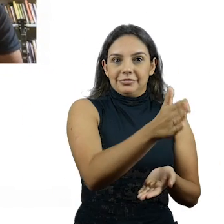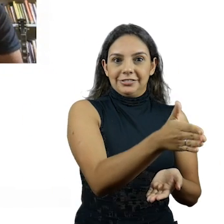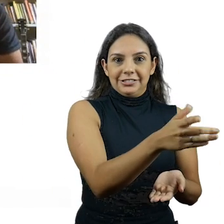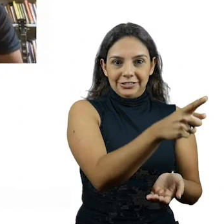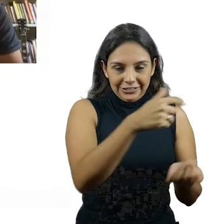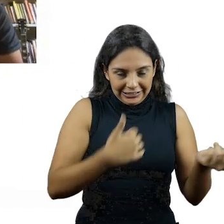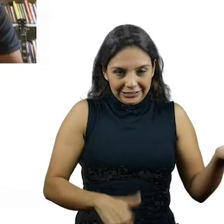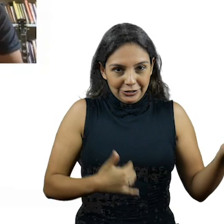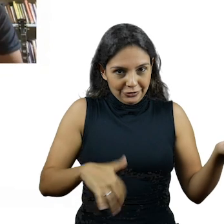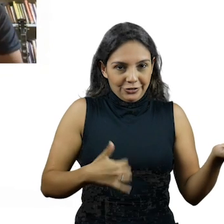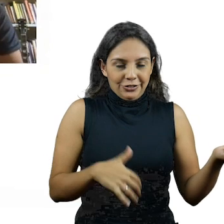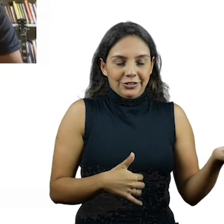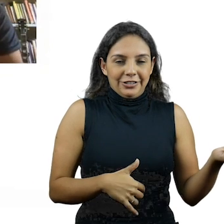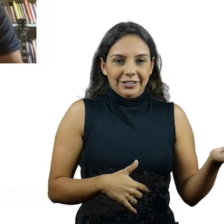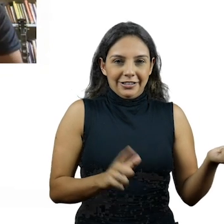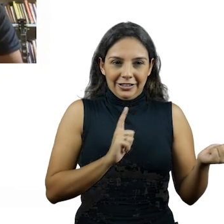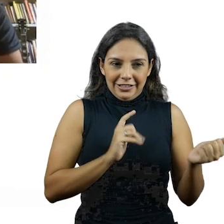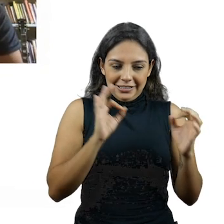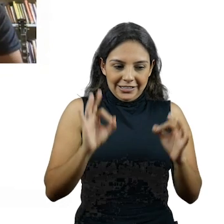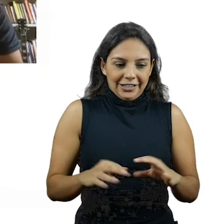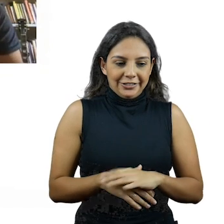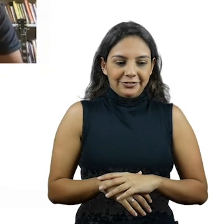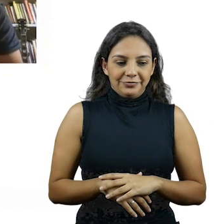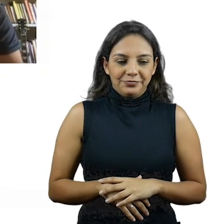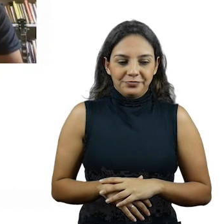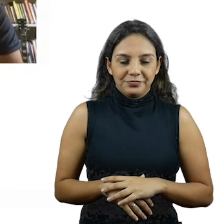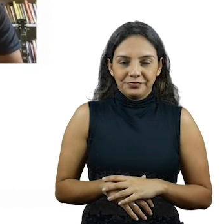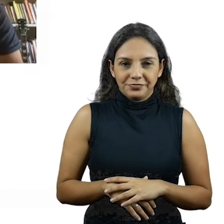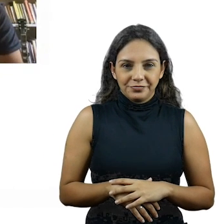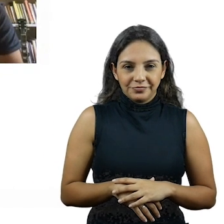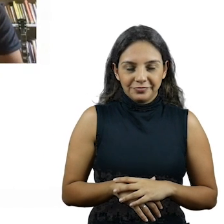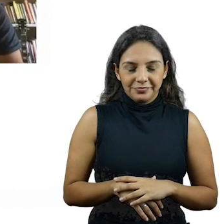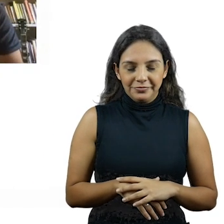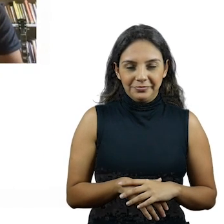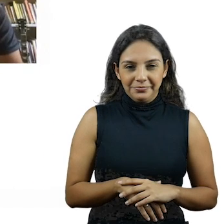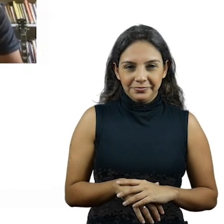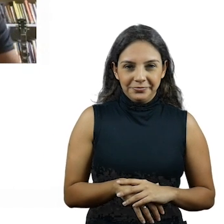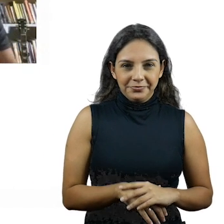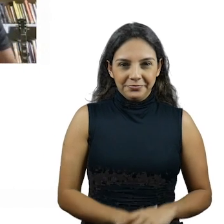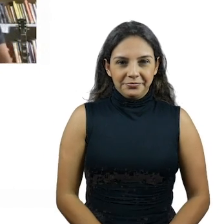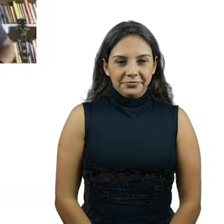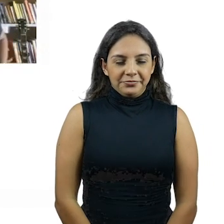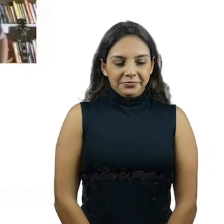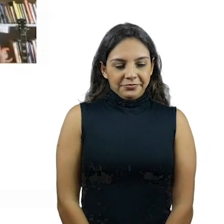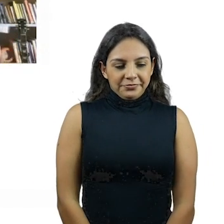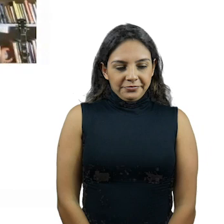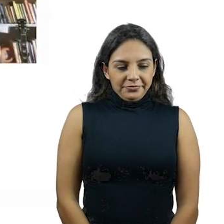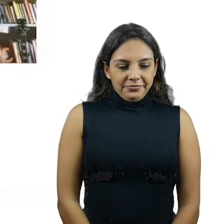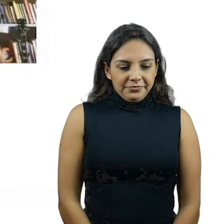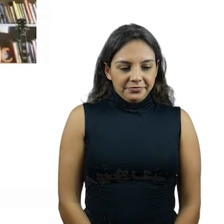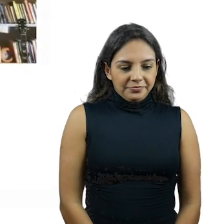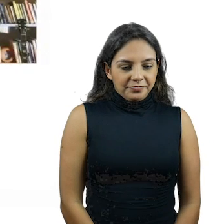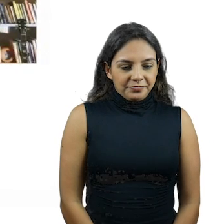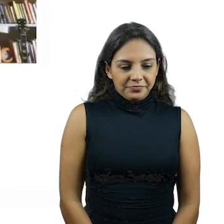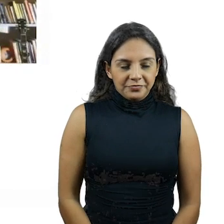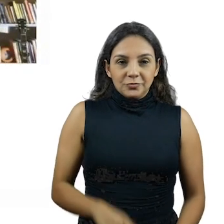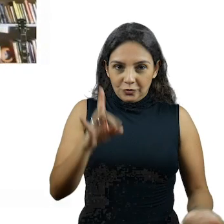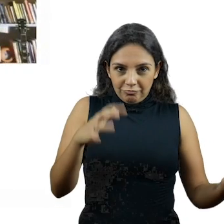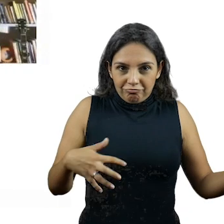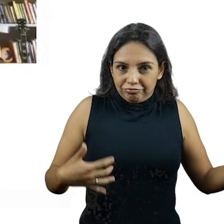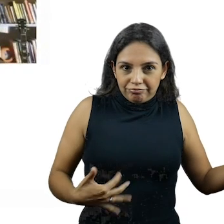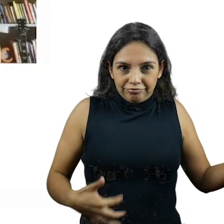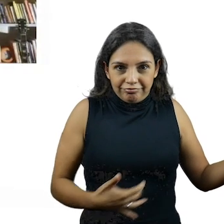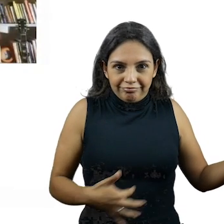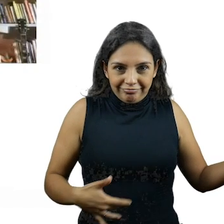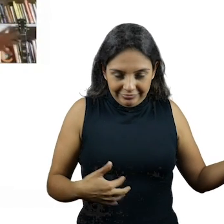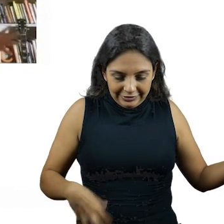As suas trilhas são determinadas. Vai você, né? Rodrigo. Vai. Como é que funciona? Bom, eu trouxe só a guitarra, não